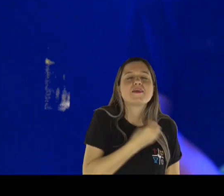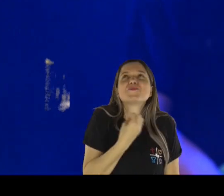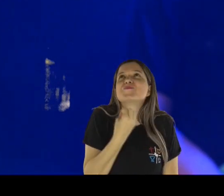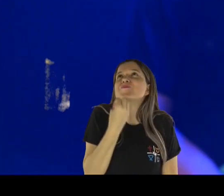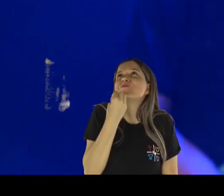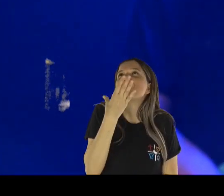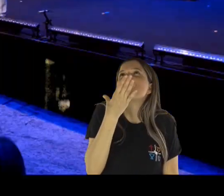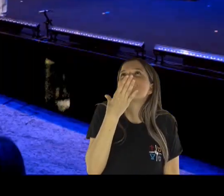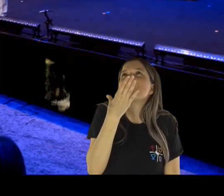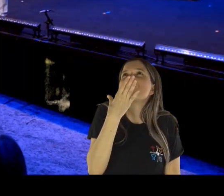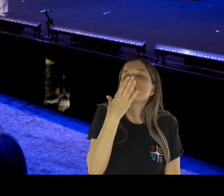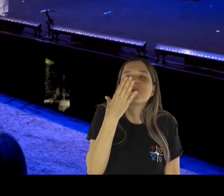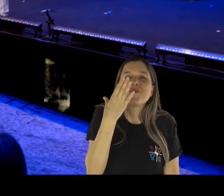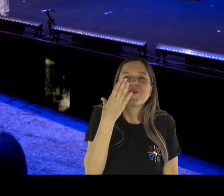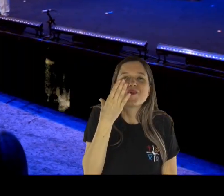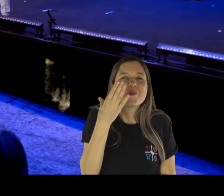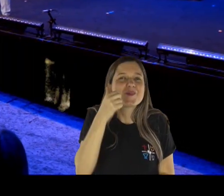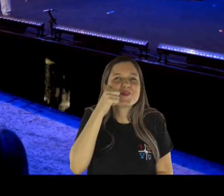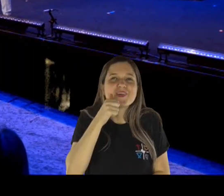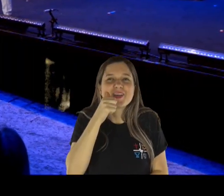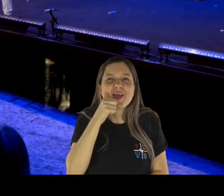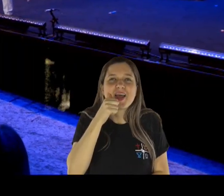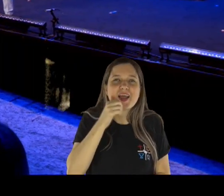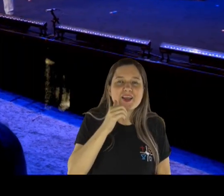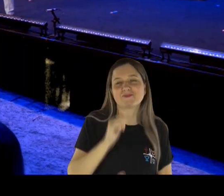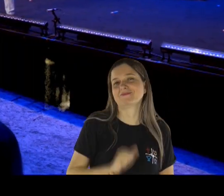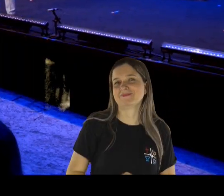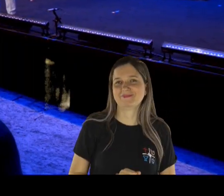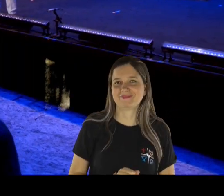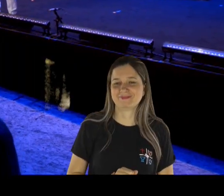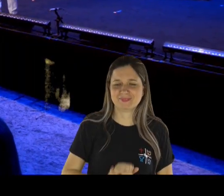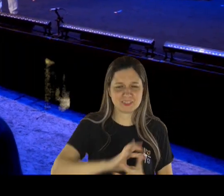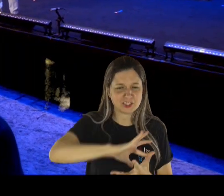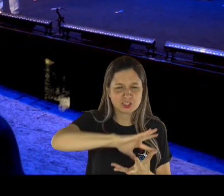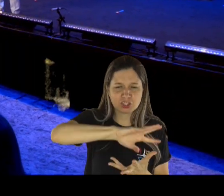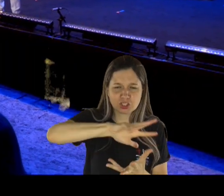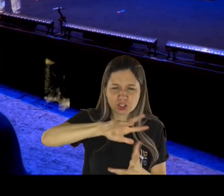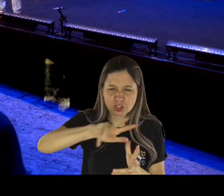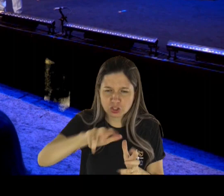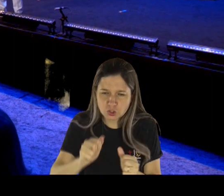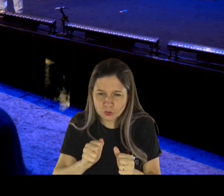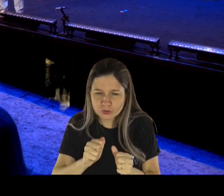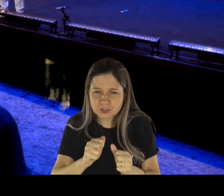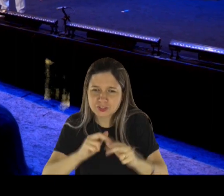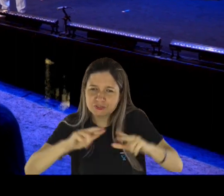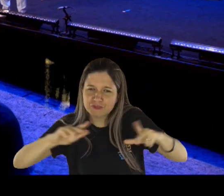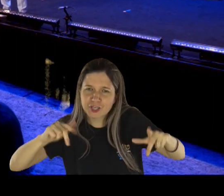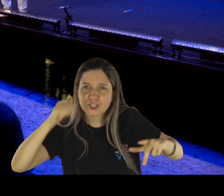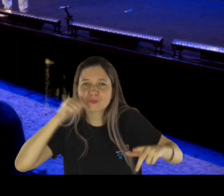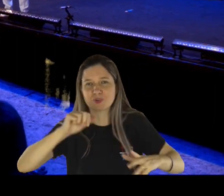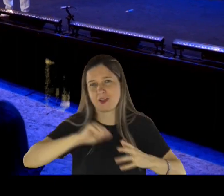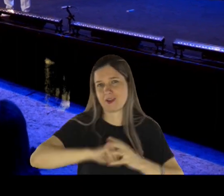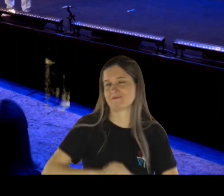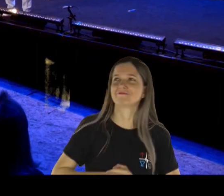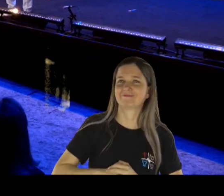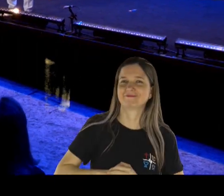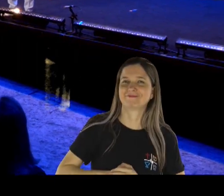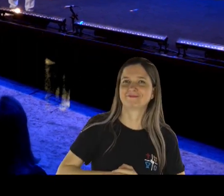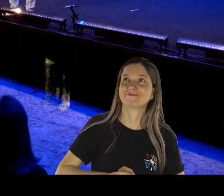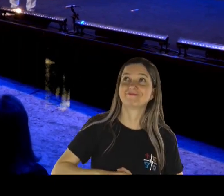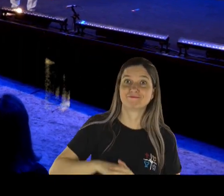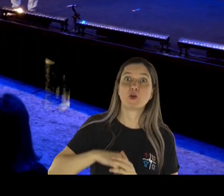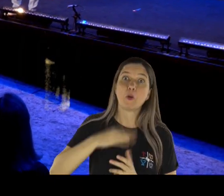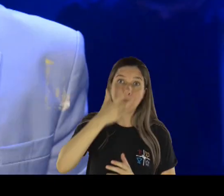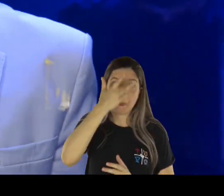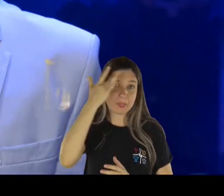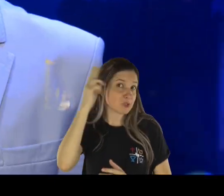dificuldades. Espera. Deus vai reverter essa história. Deus vai reverter essa história. Eu